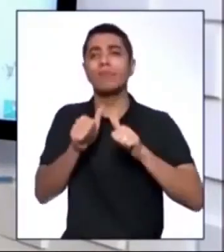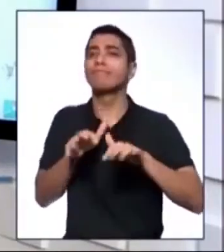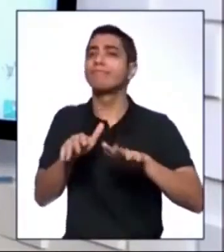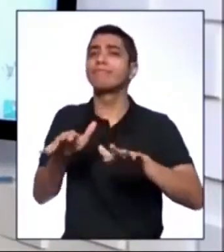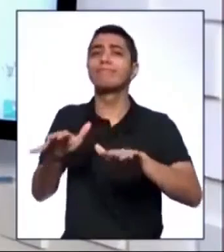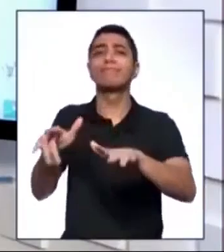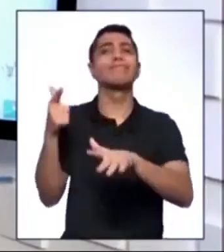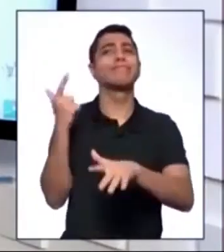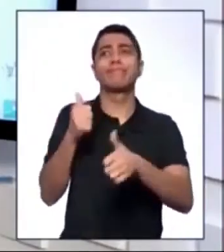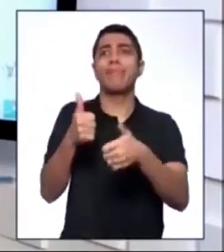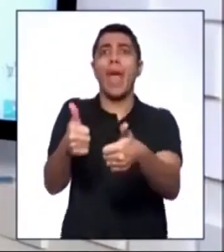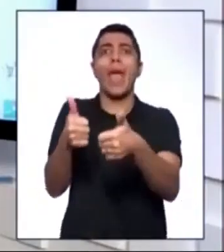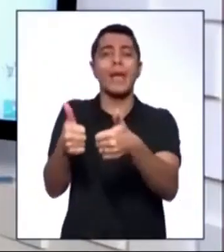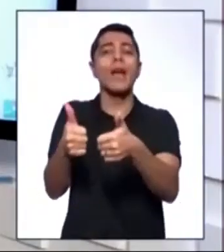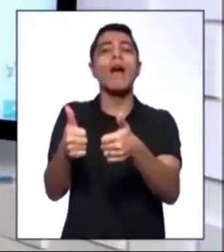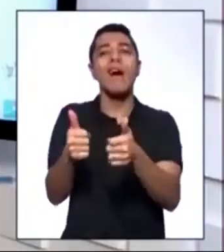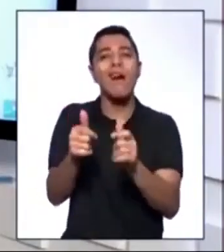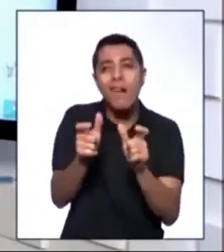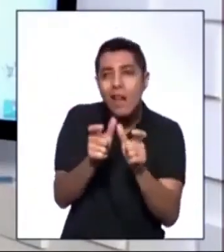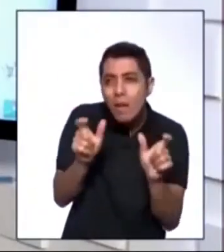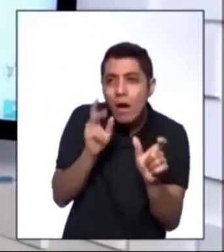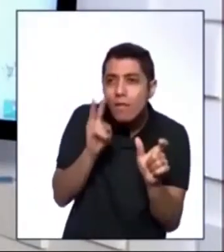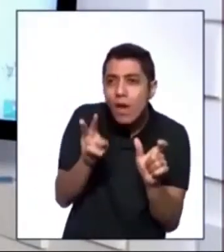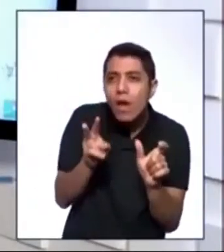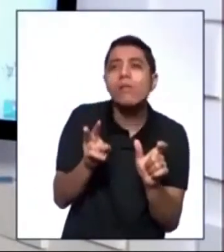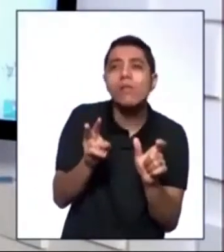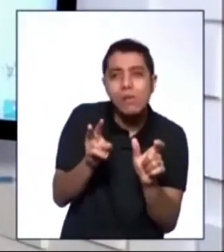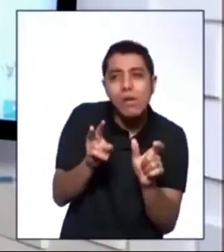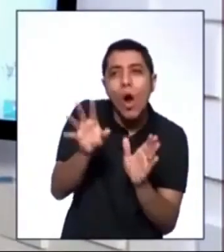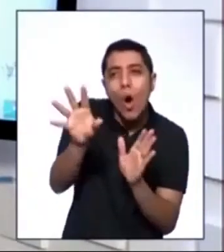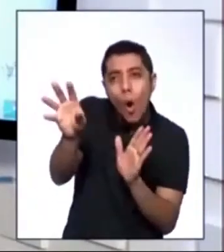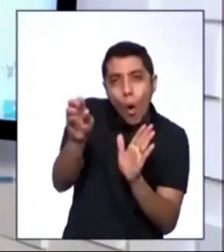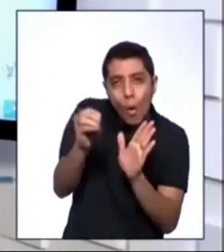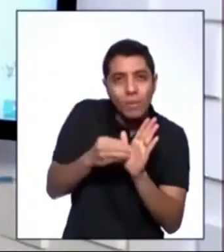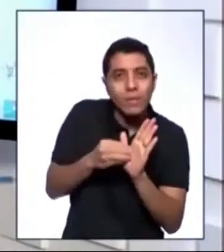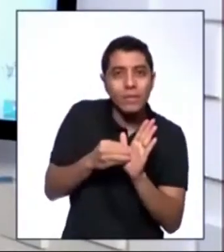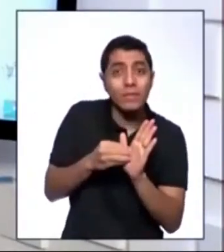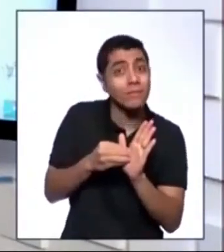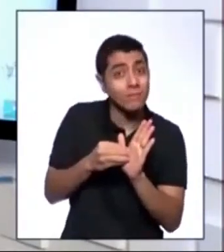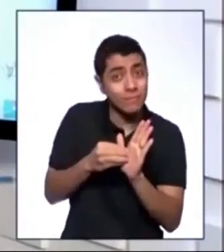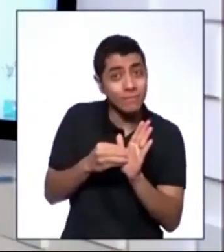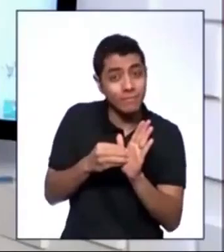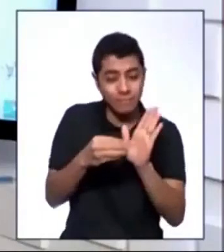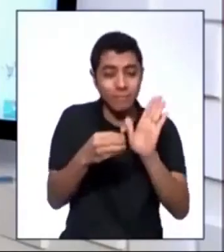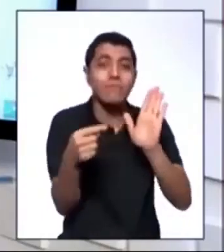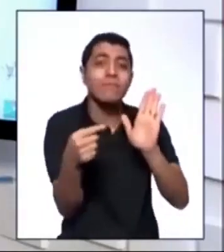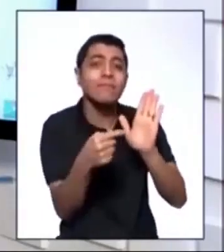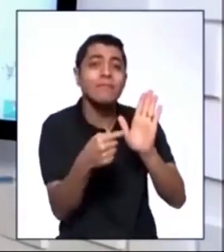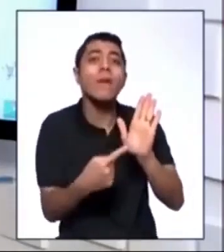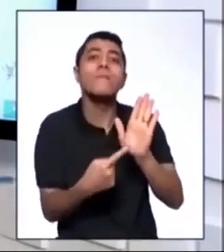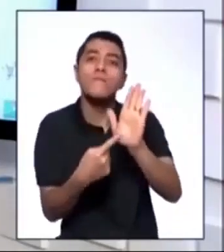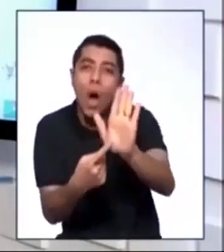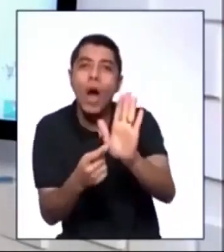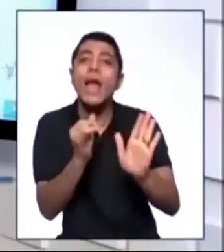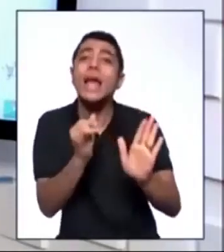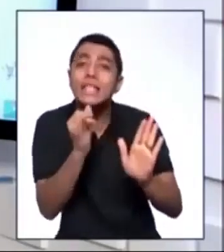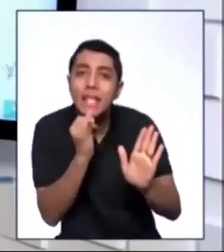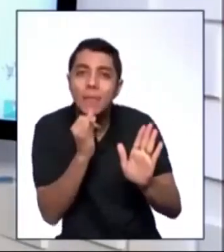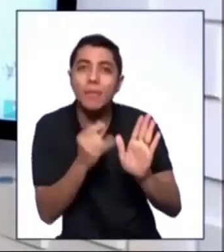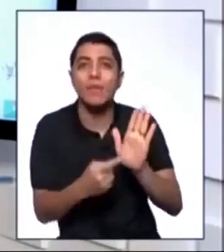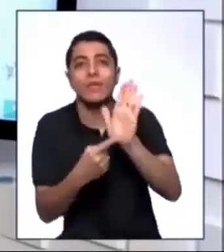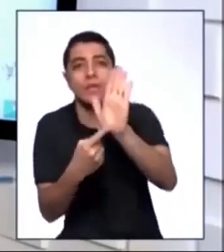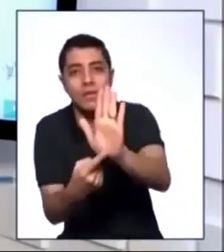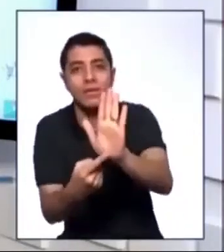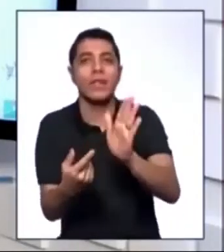gramáticas, elas trazem exemplos de textos literários, exemplos de textos